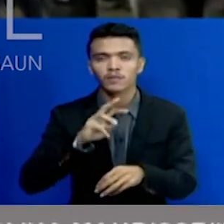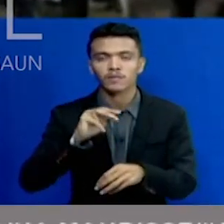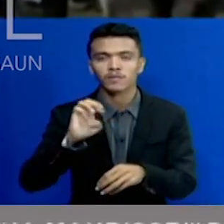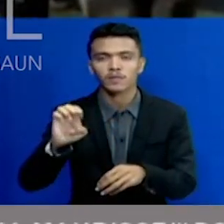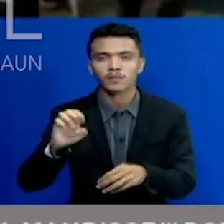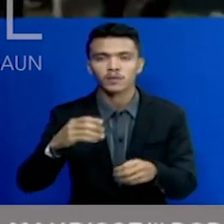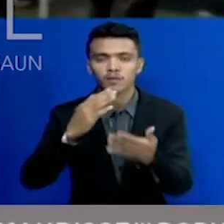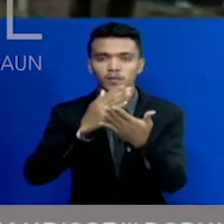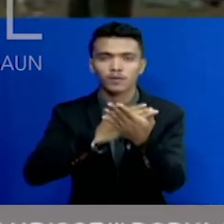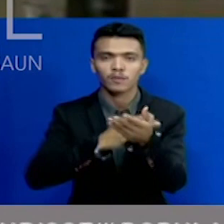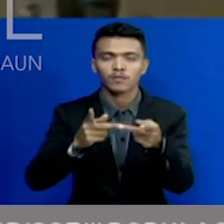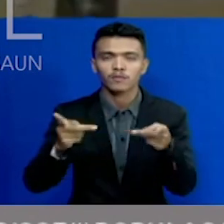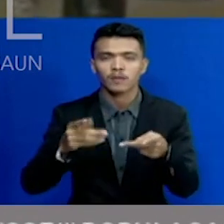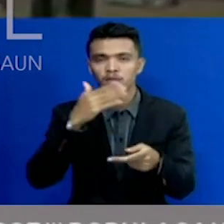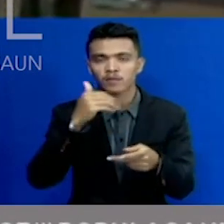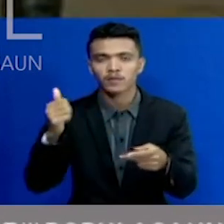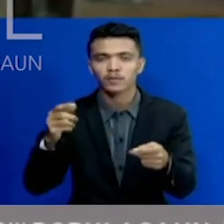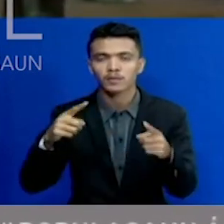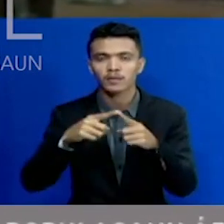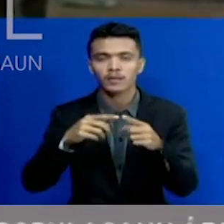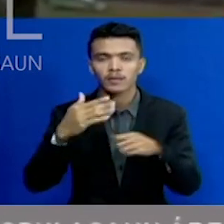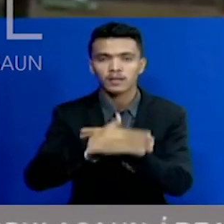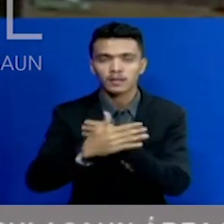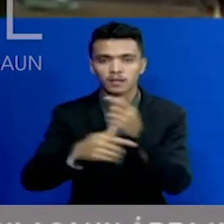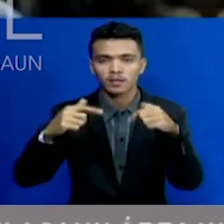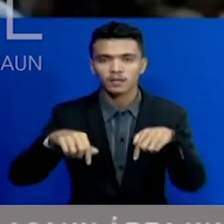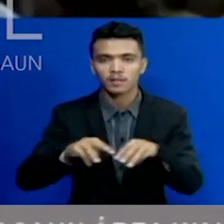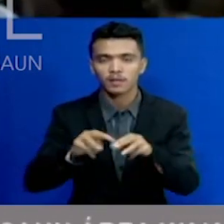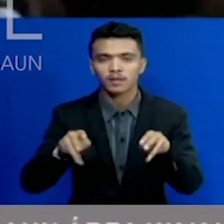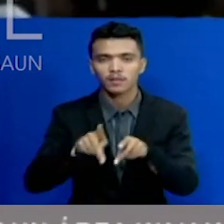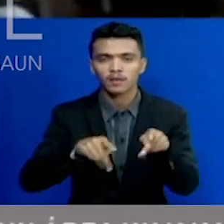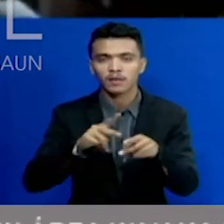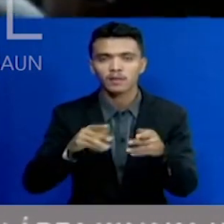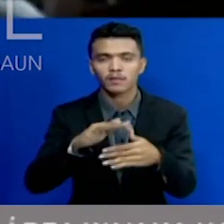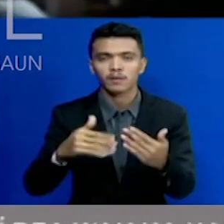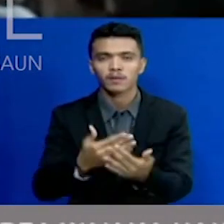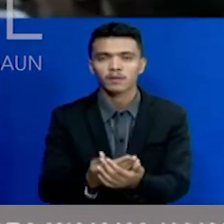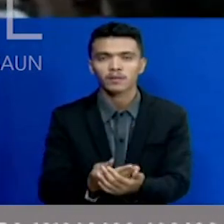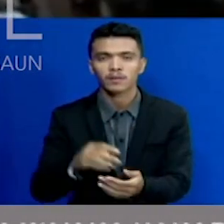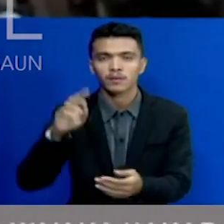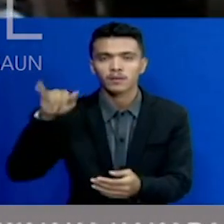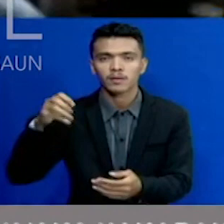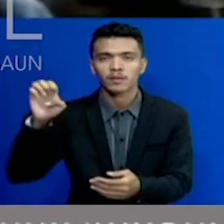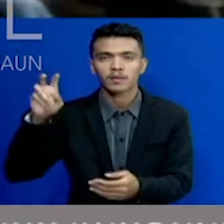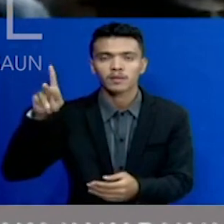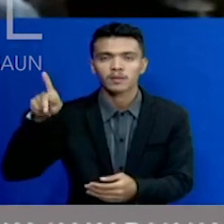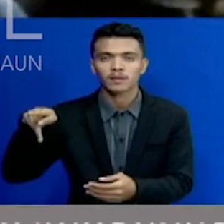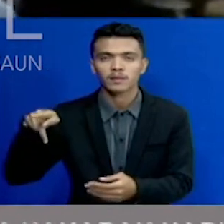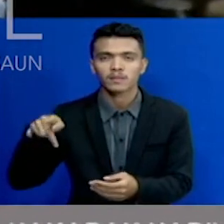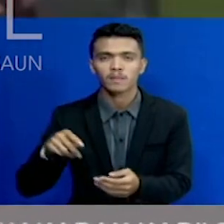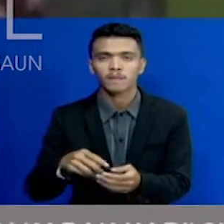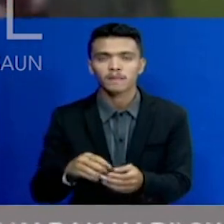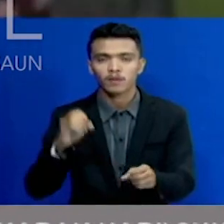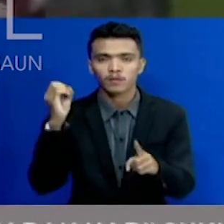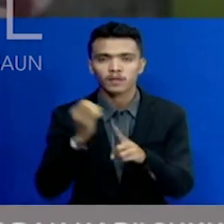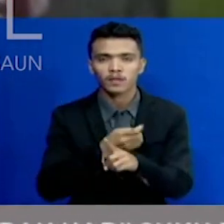em Turismo e arrelaram para o público. Baer Teteli, representante equipa Tração Zip Community, Nelson Turkel Hateten.